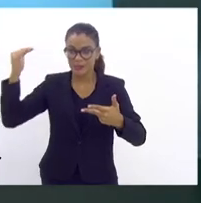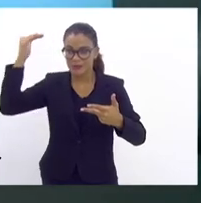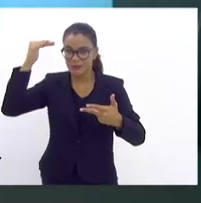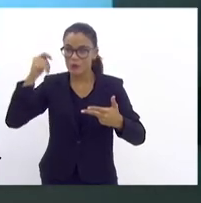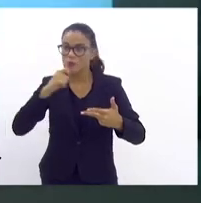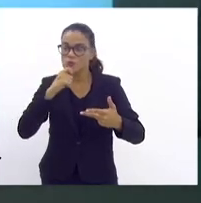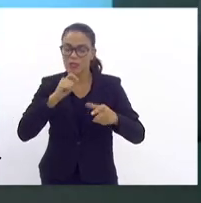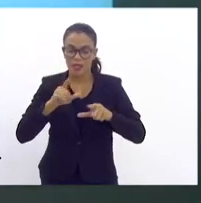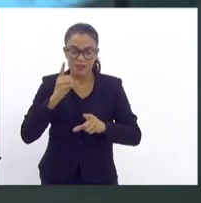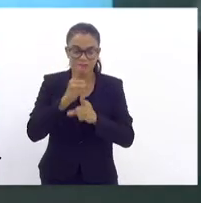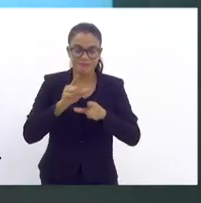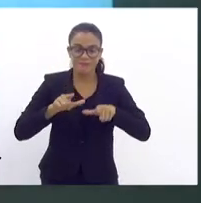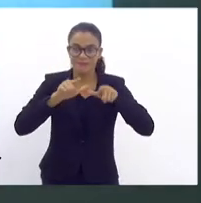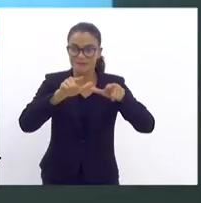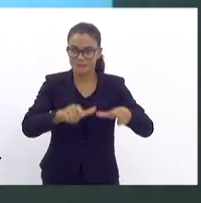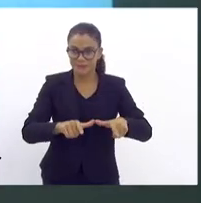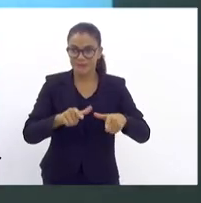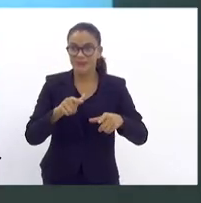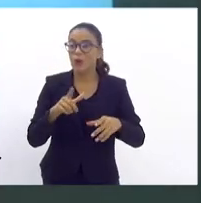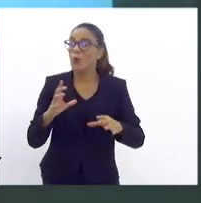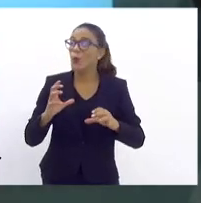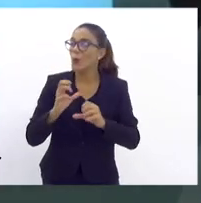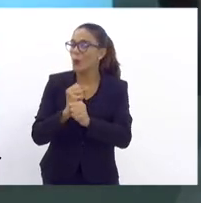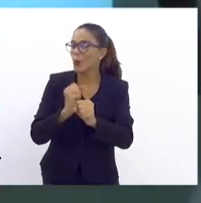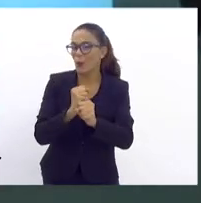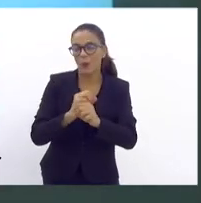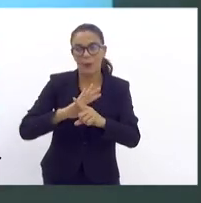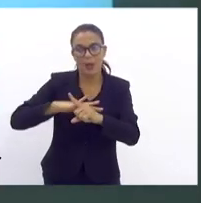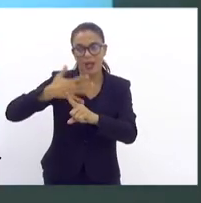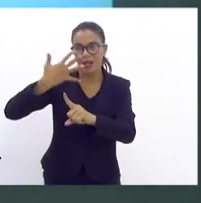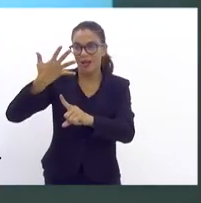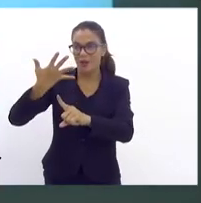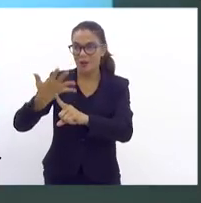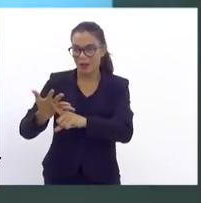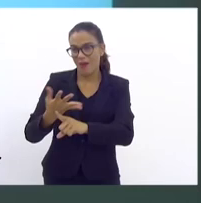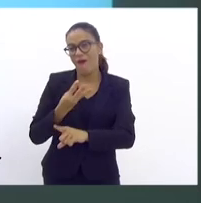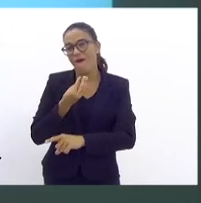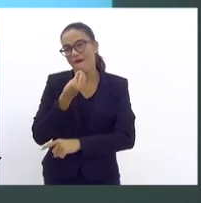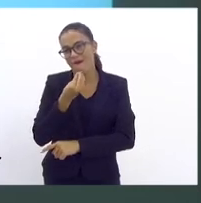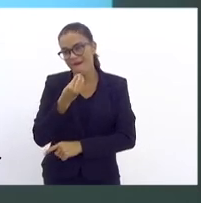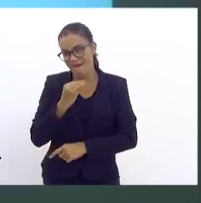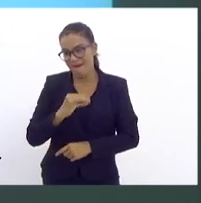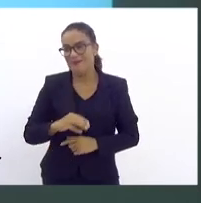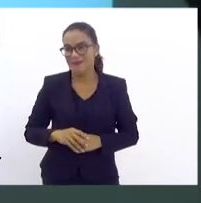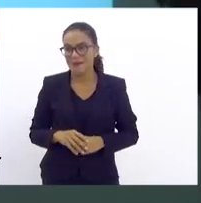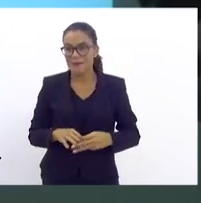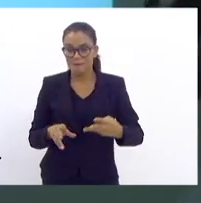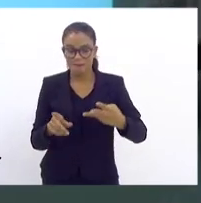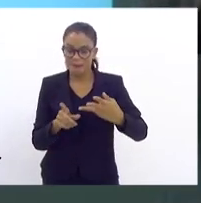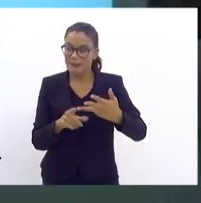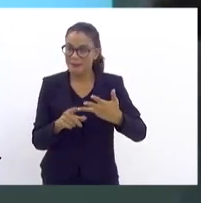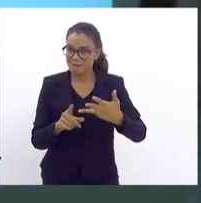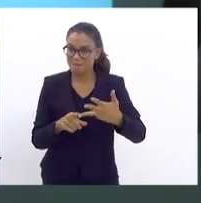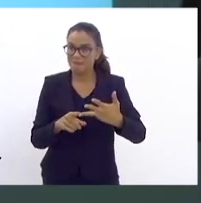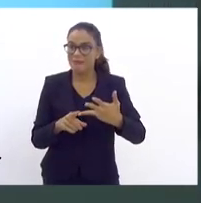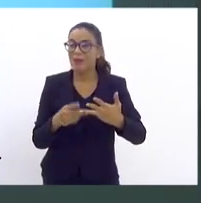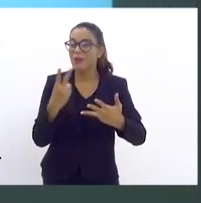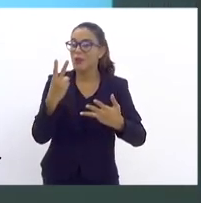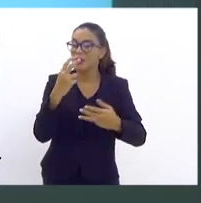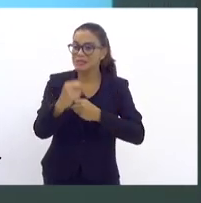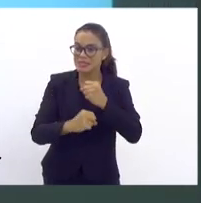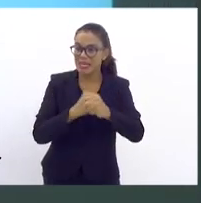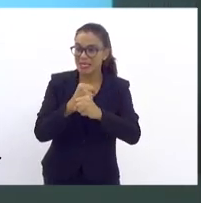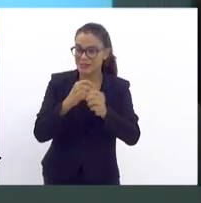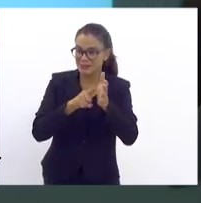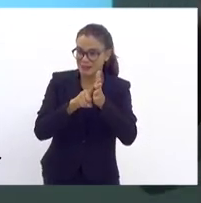diagnosticados esse número será muito maior Com certeza e por ser Bienal essa pesquisa foi